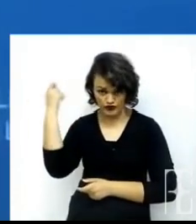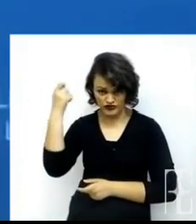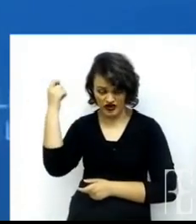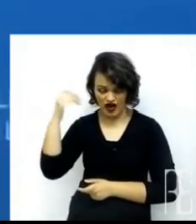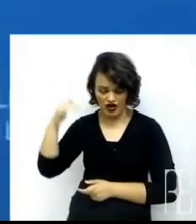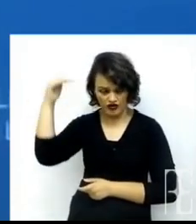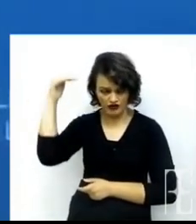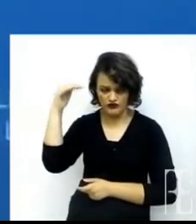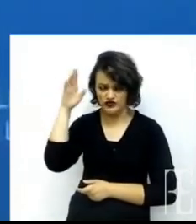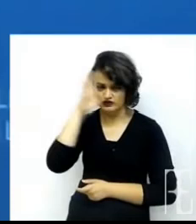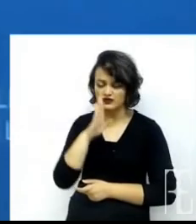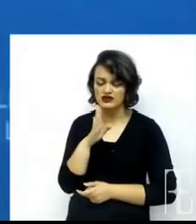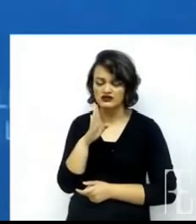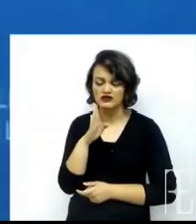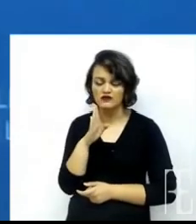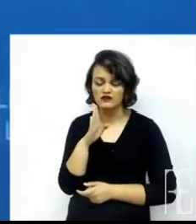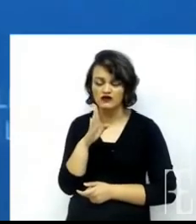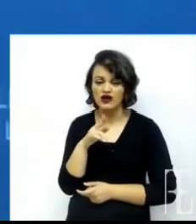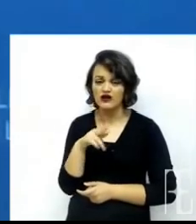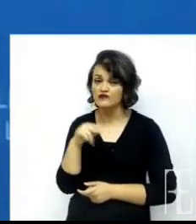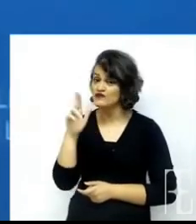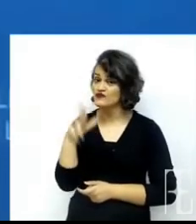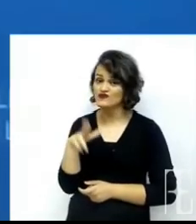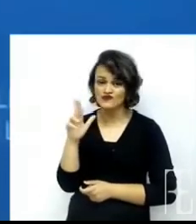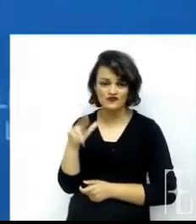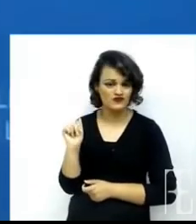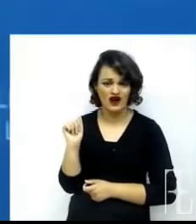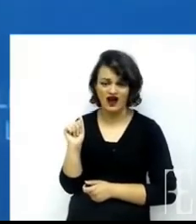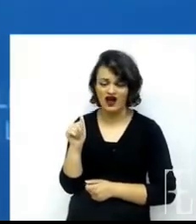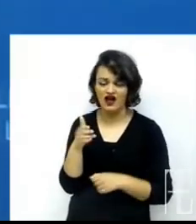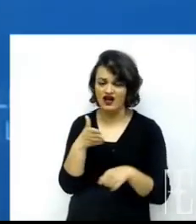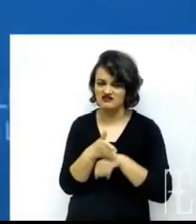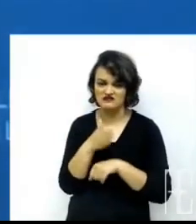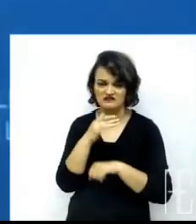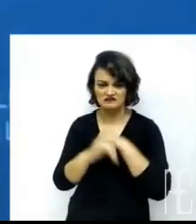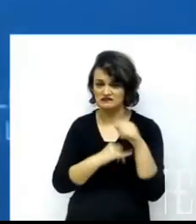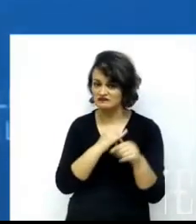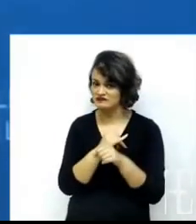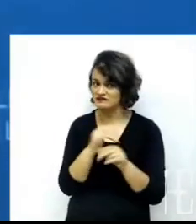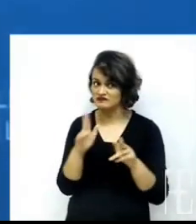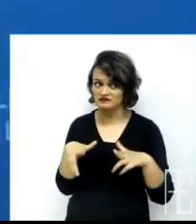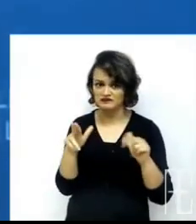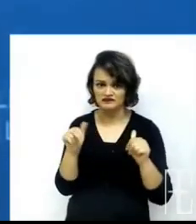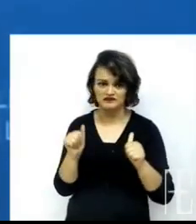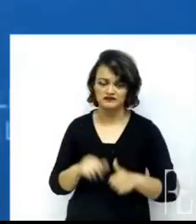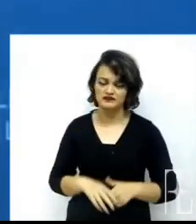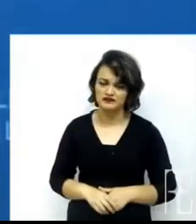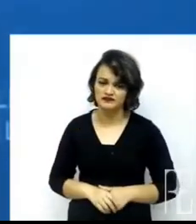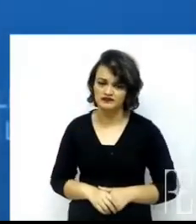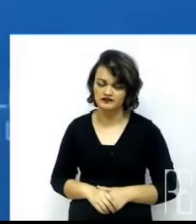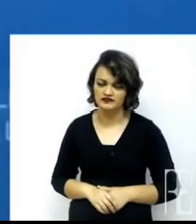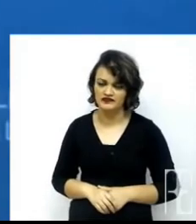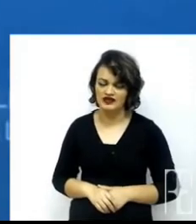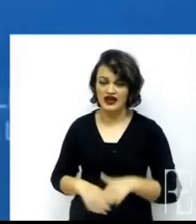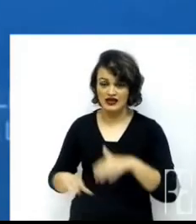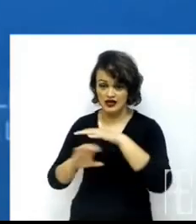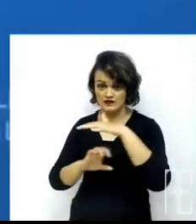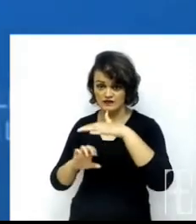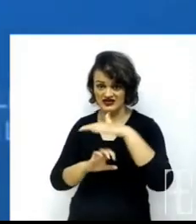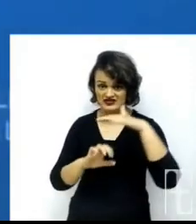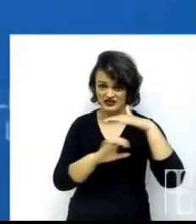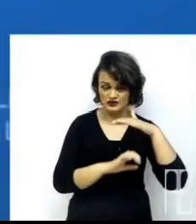Brasil nunca tinha utilizado a internet. As empresas